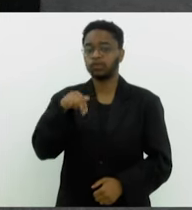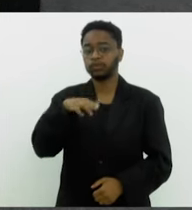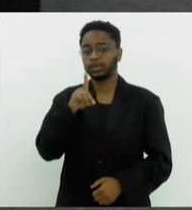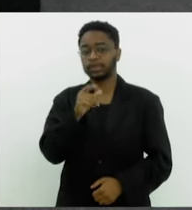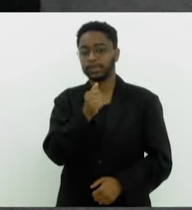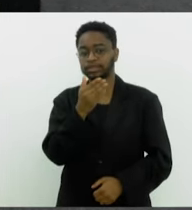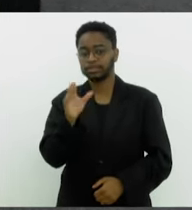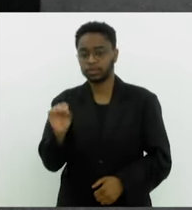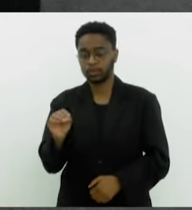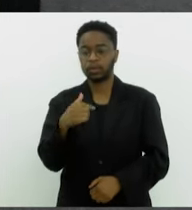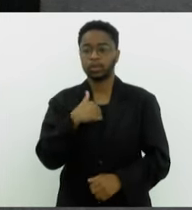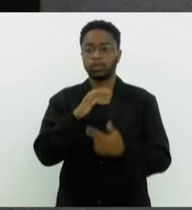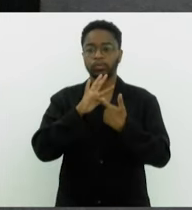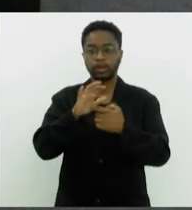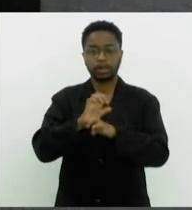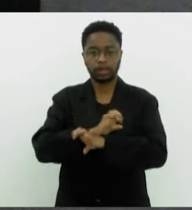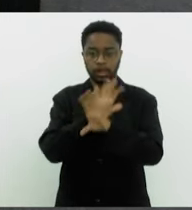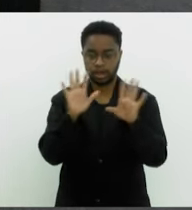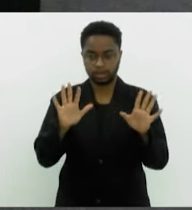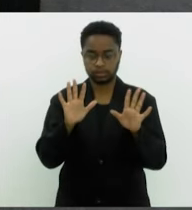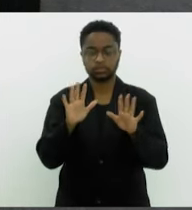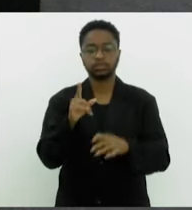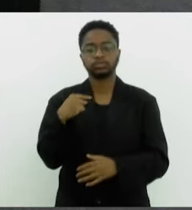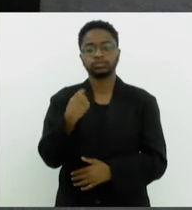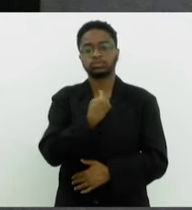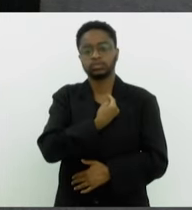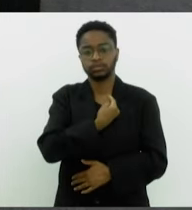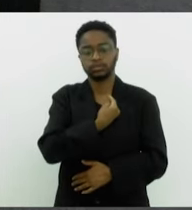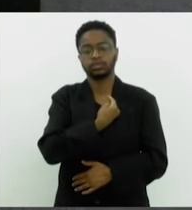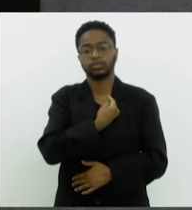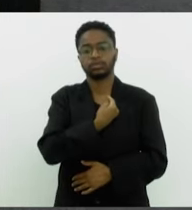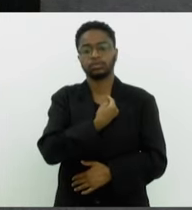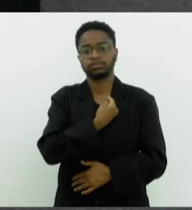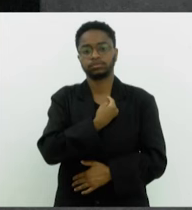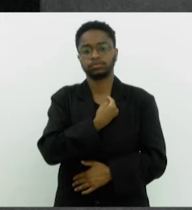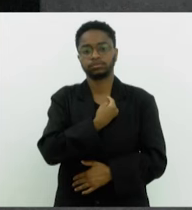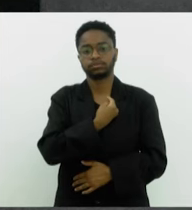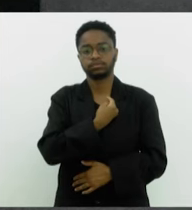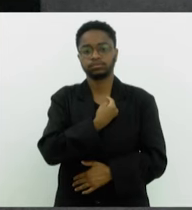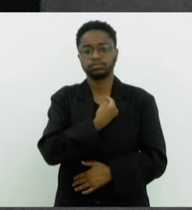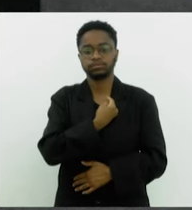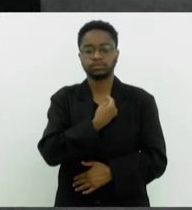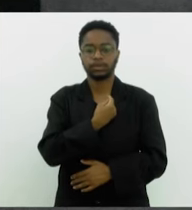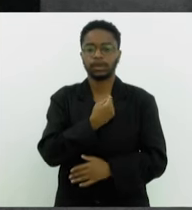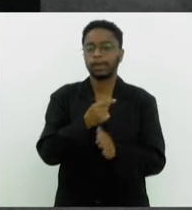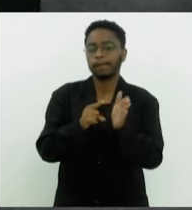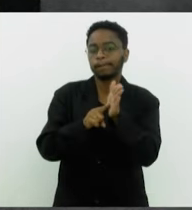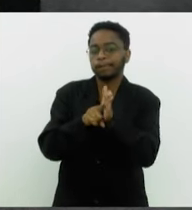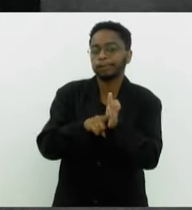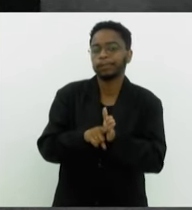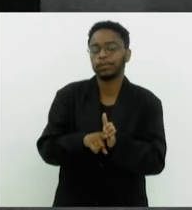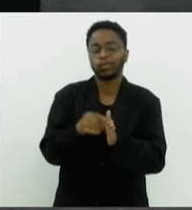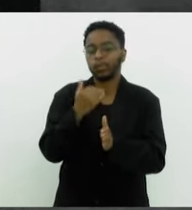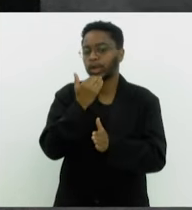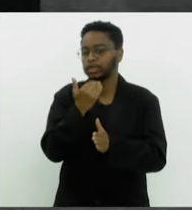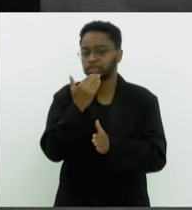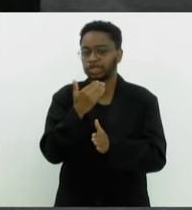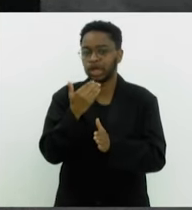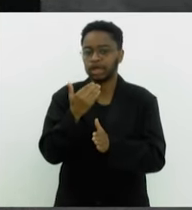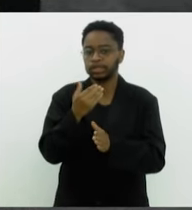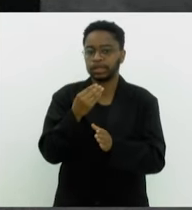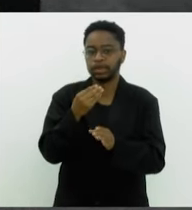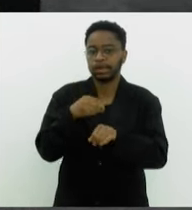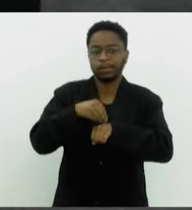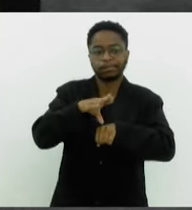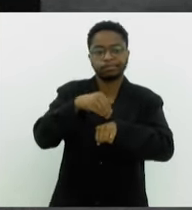Eu vou deixar claro aqui, e nós estamos levantando, não adianta mandar recado, não adianta fazer